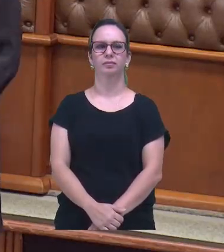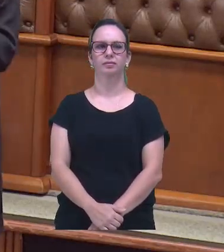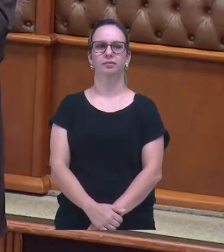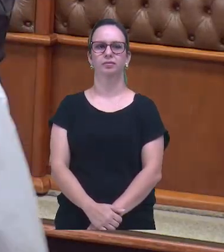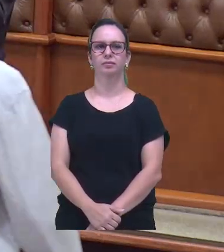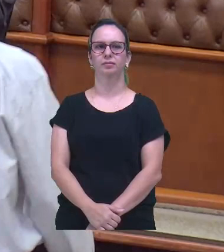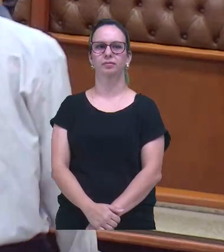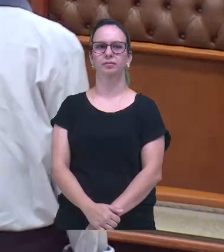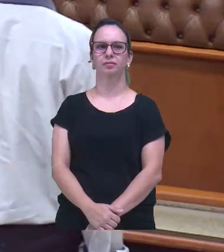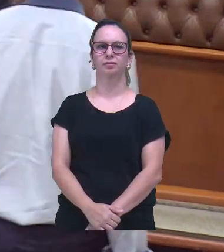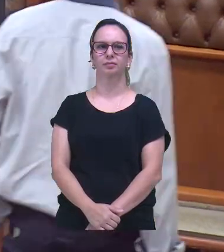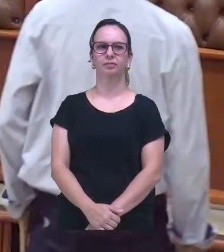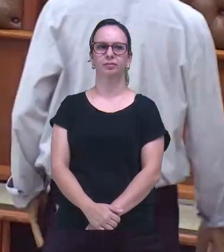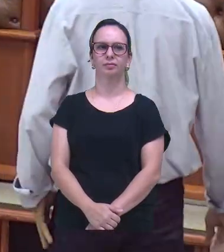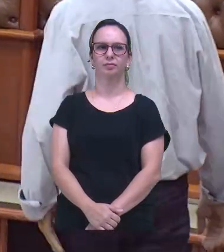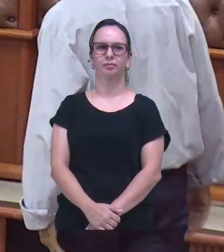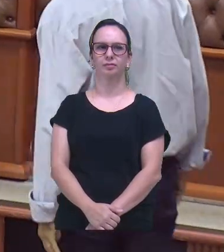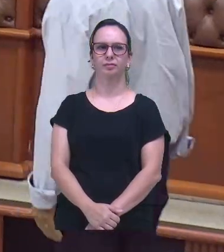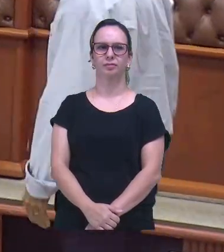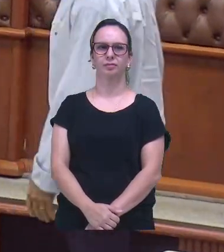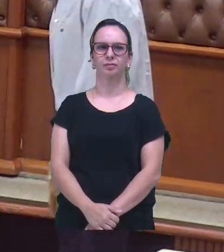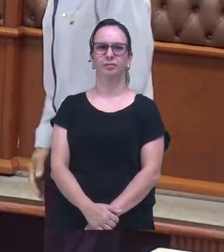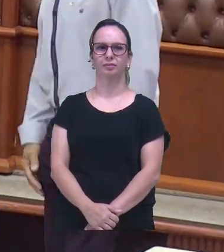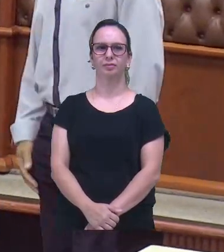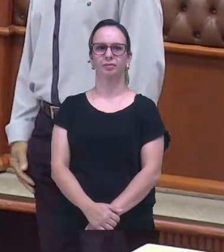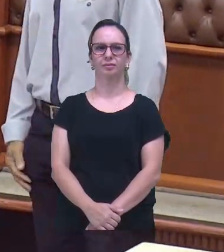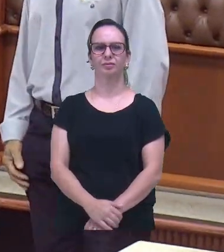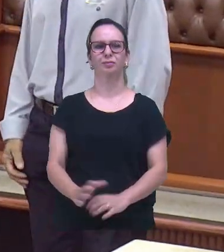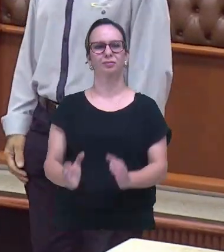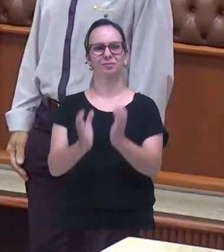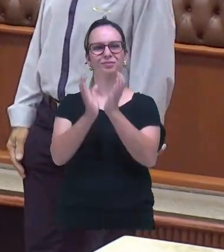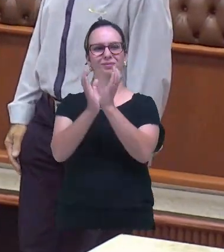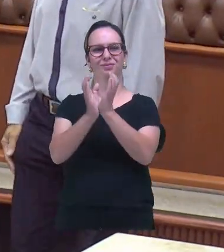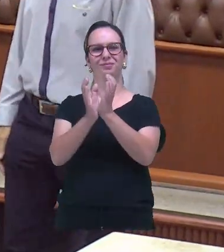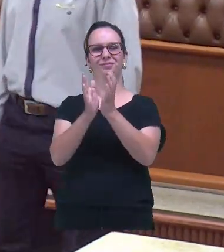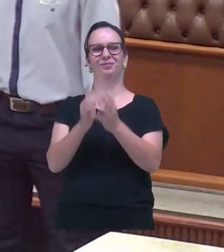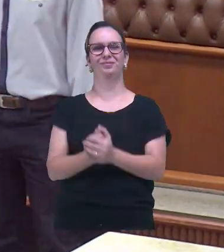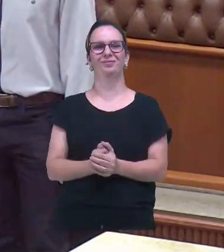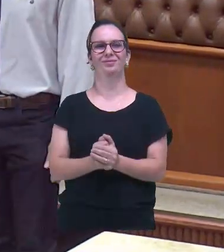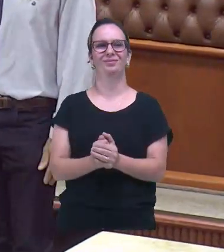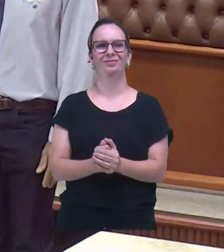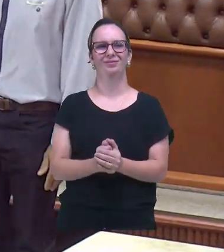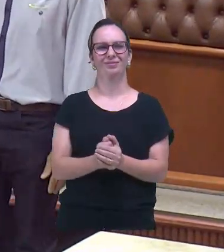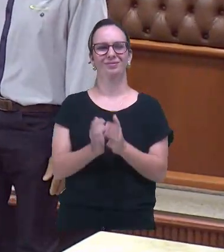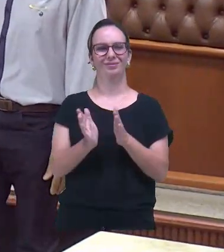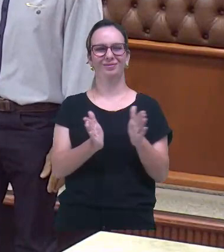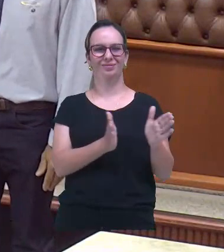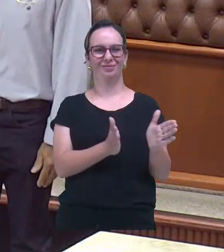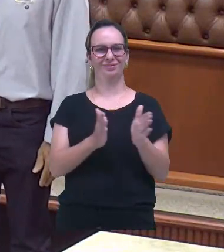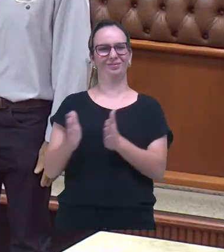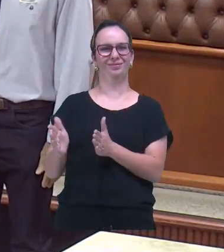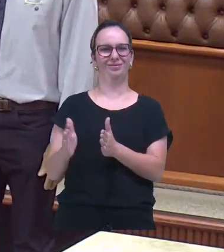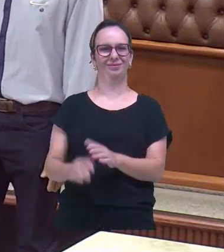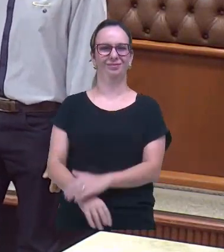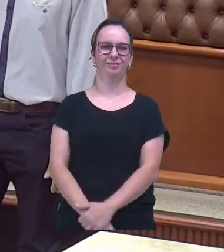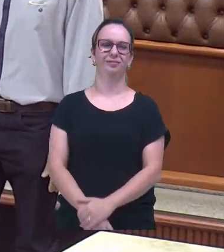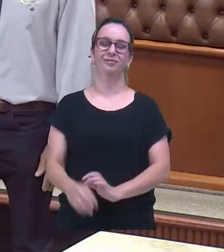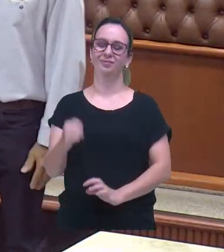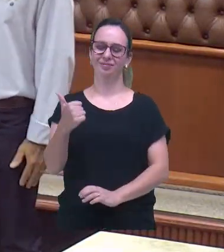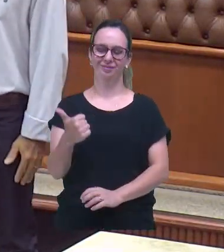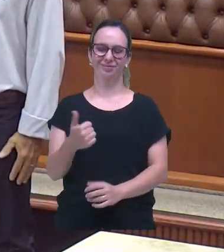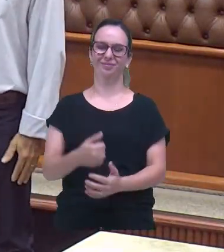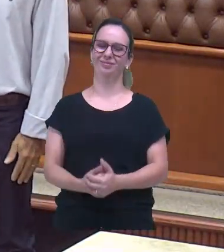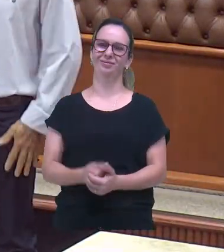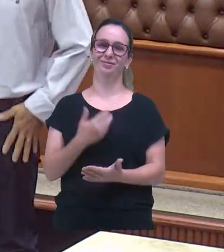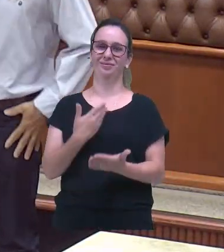E agora vocês entenderam porque estava separado nos grupos, né? E eu quase estraguei tudo. Para fazer a entrega da medalha, a senhora Cristiane